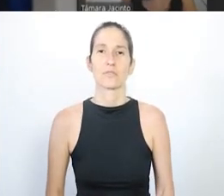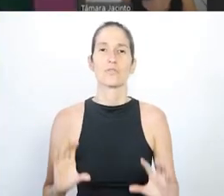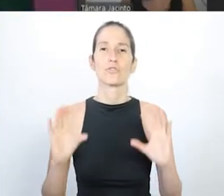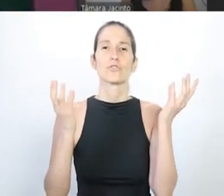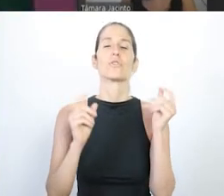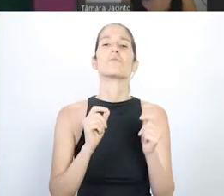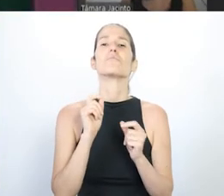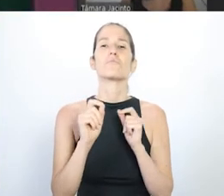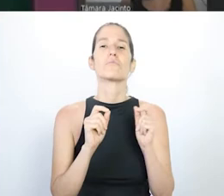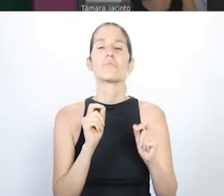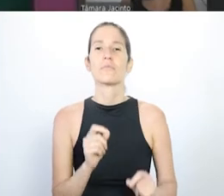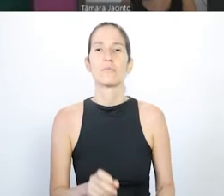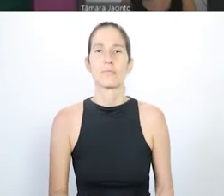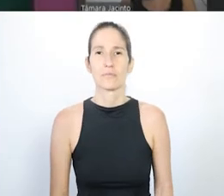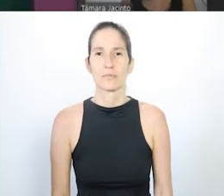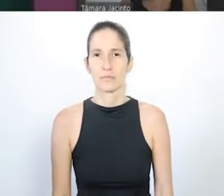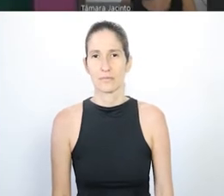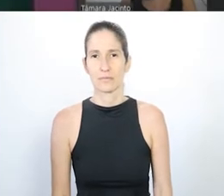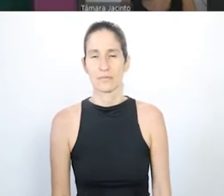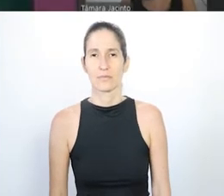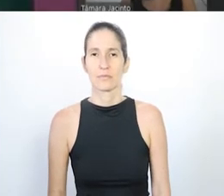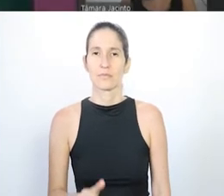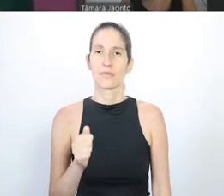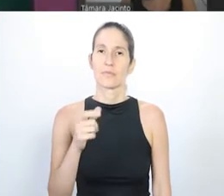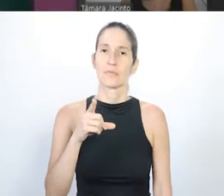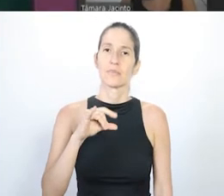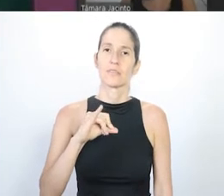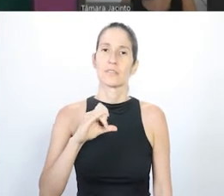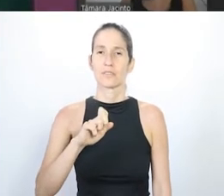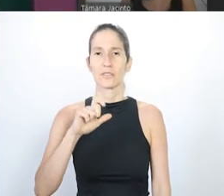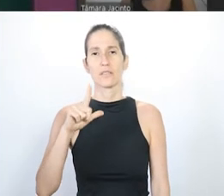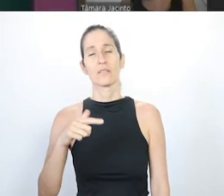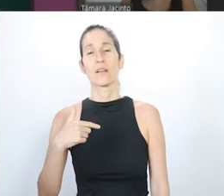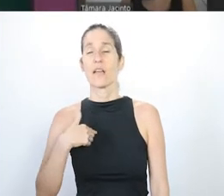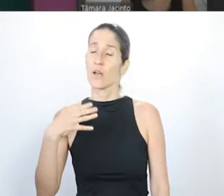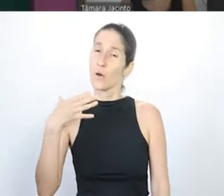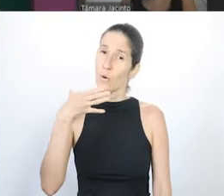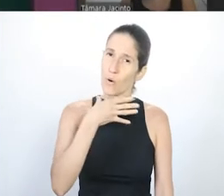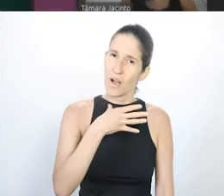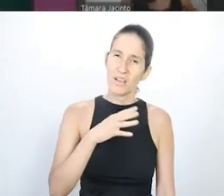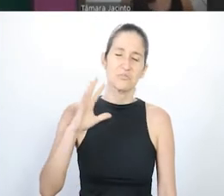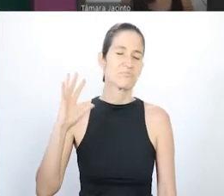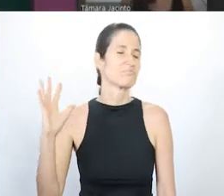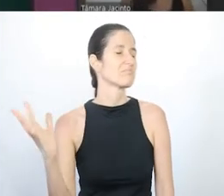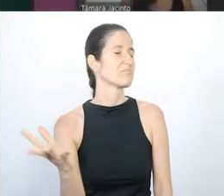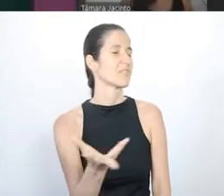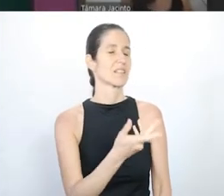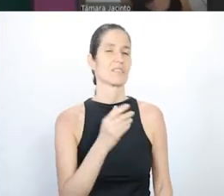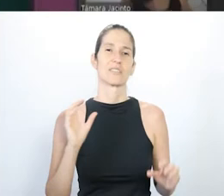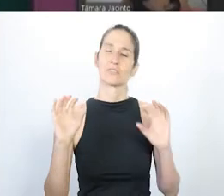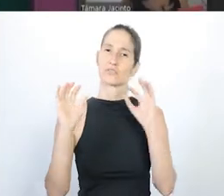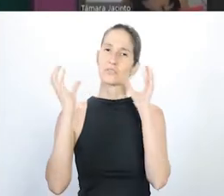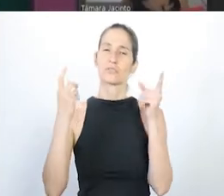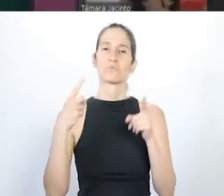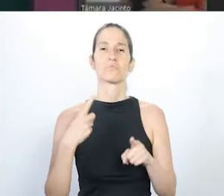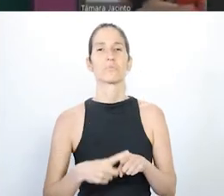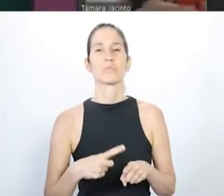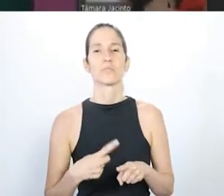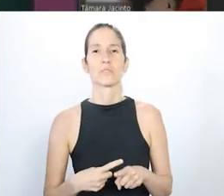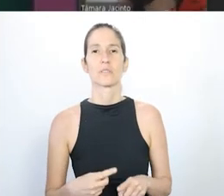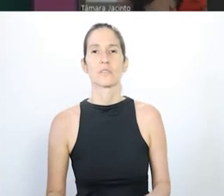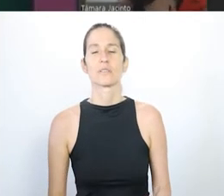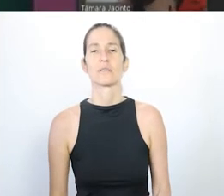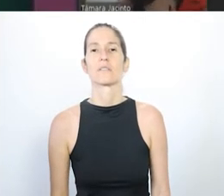Olha, eu acho que vai ser maravilhoso, né? Porque esse Coco do